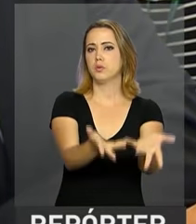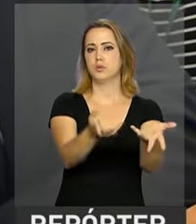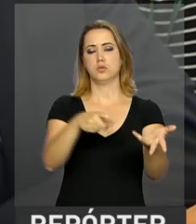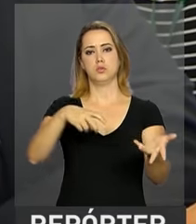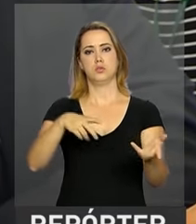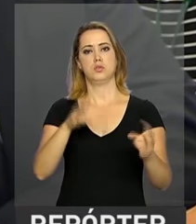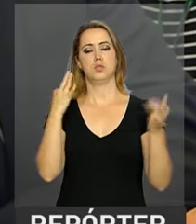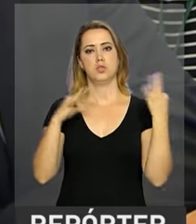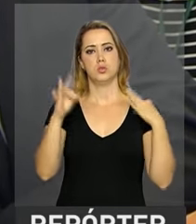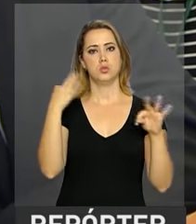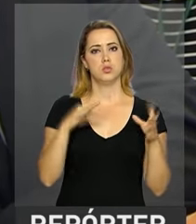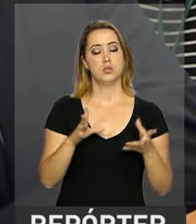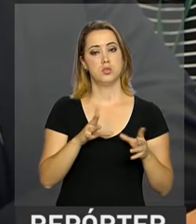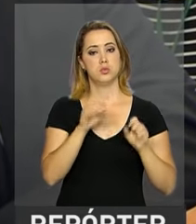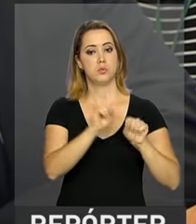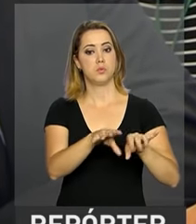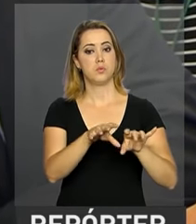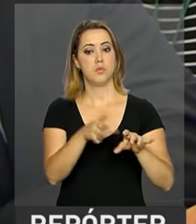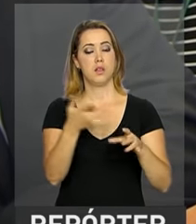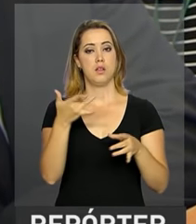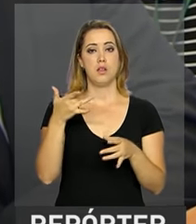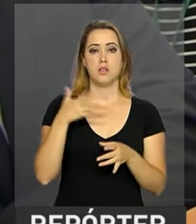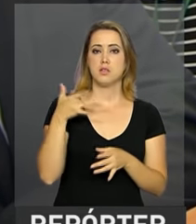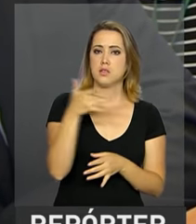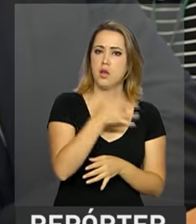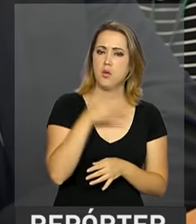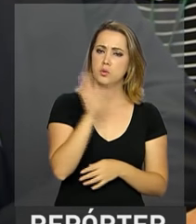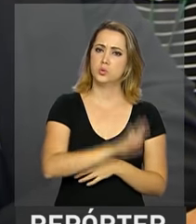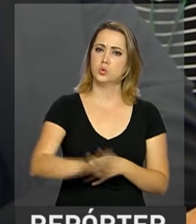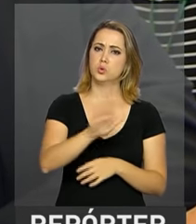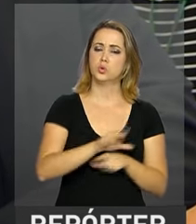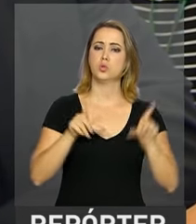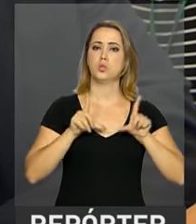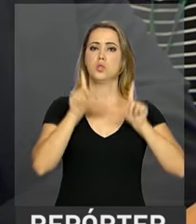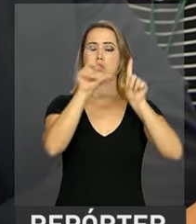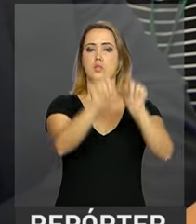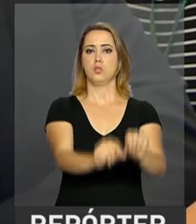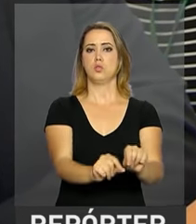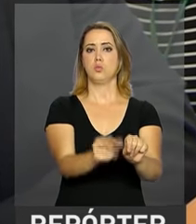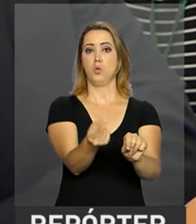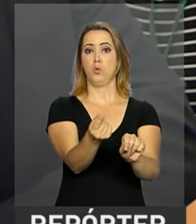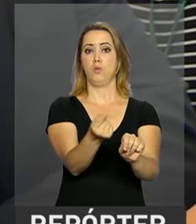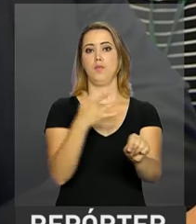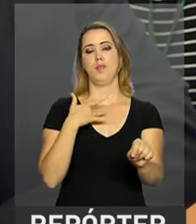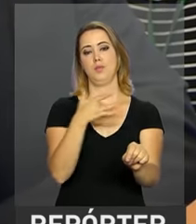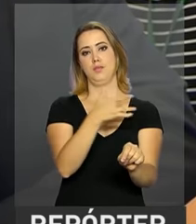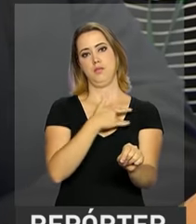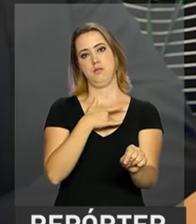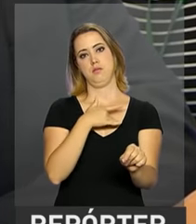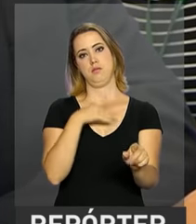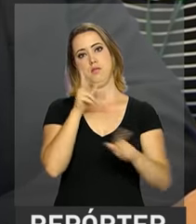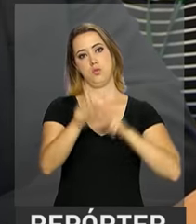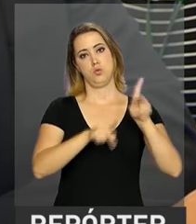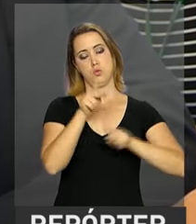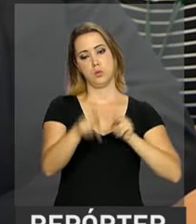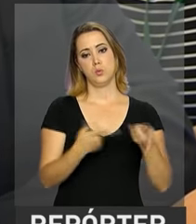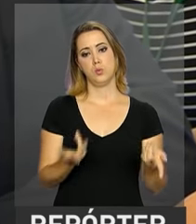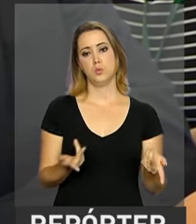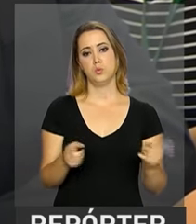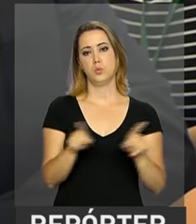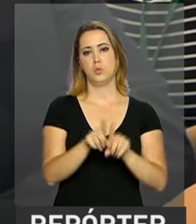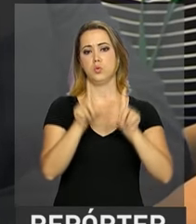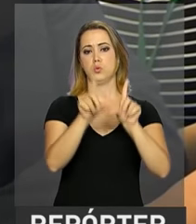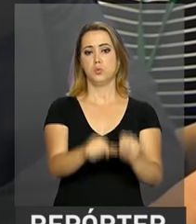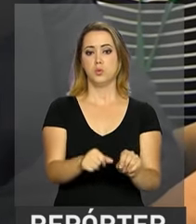da educação crianças que não ficam mais doentes eh impacto em redução de custo da saúde pública que você reduz o número de